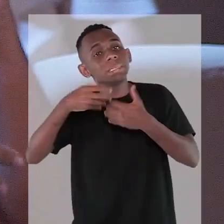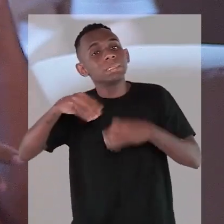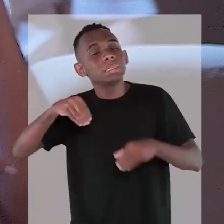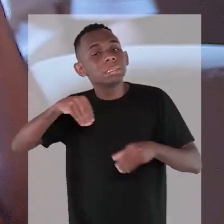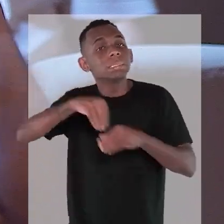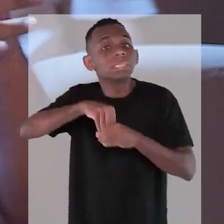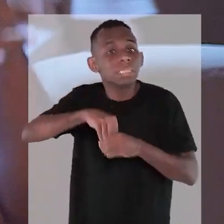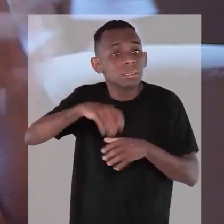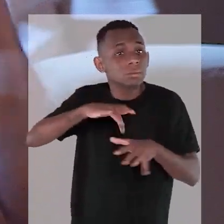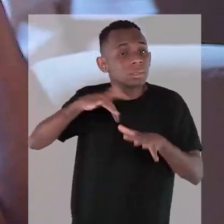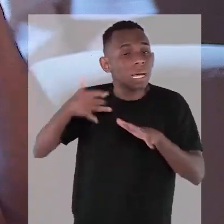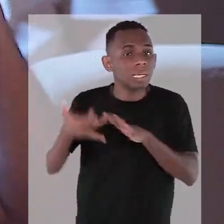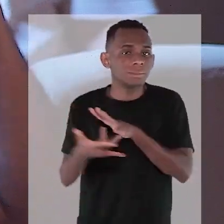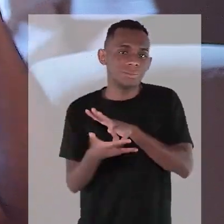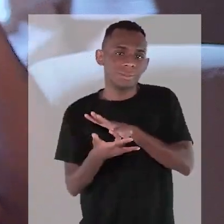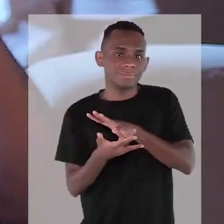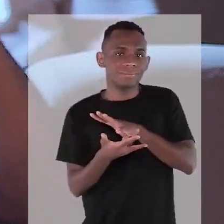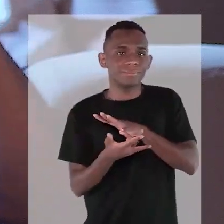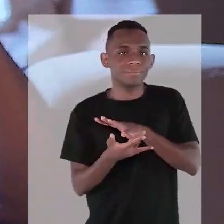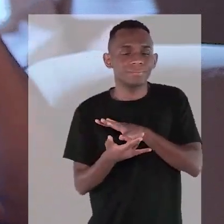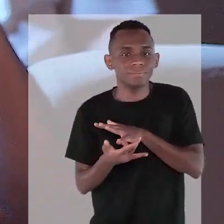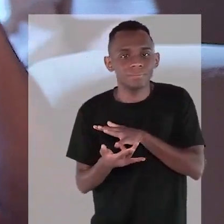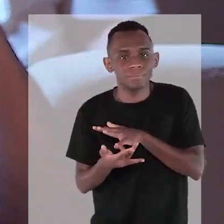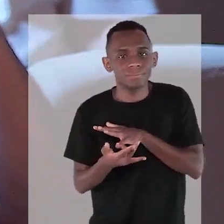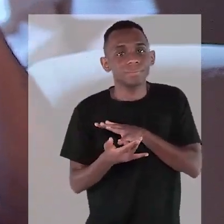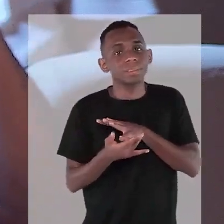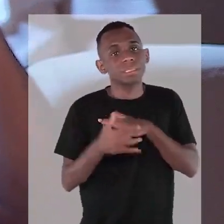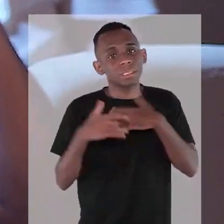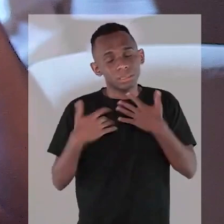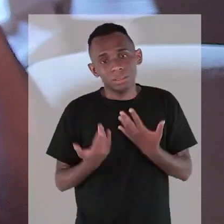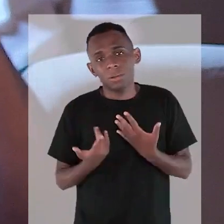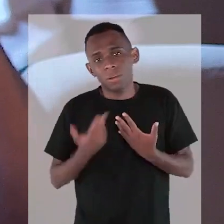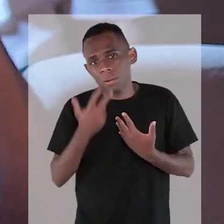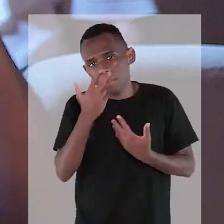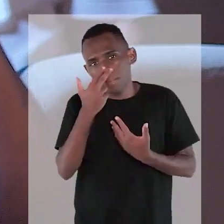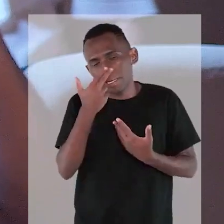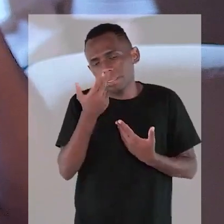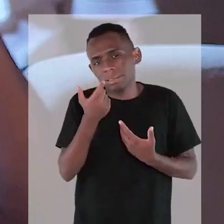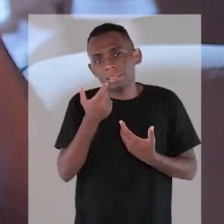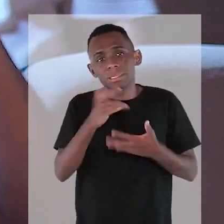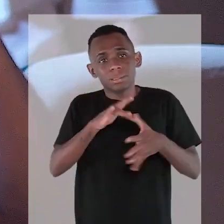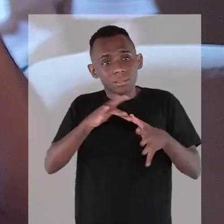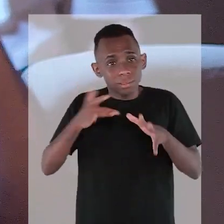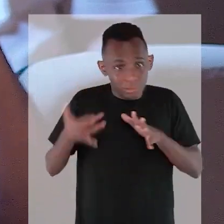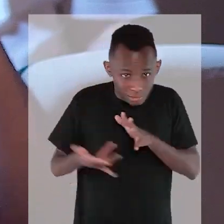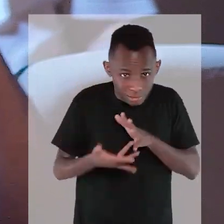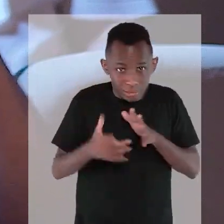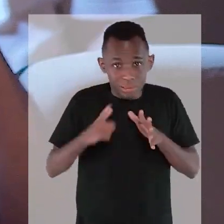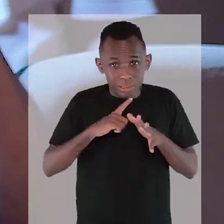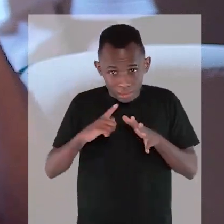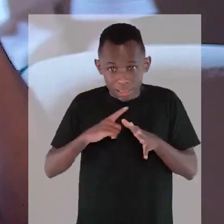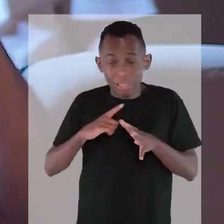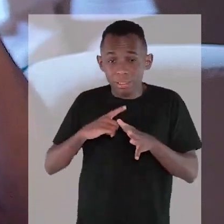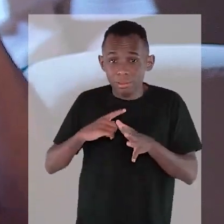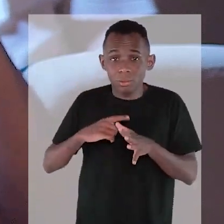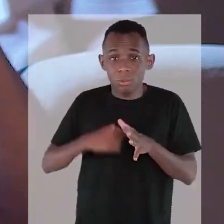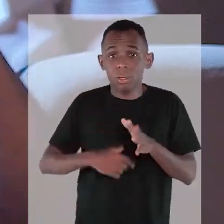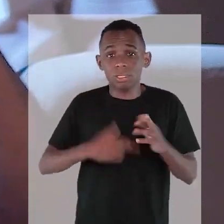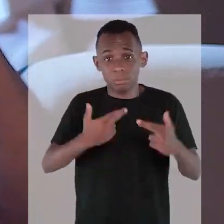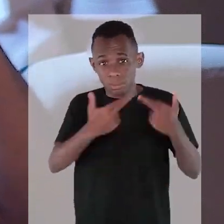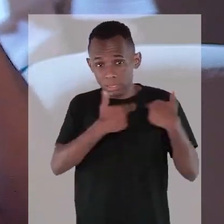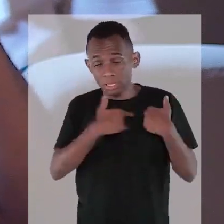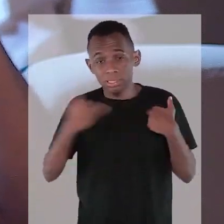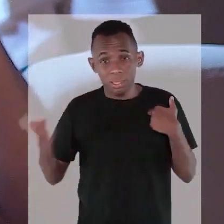Musk compra ontem o Twitter e fica nesse local, né? Assim, as redes têm tido um papel determinante na política e